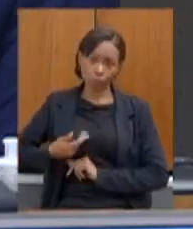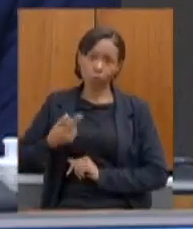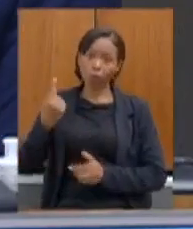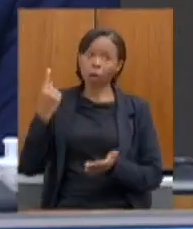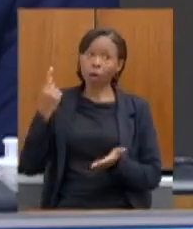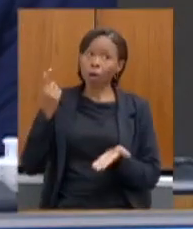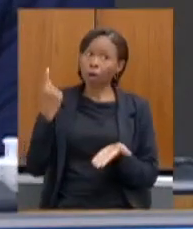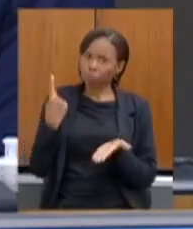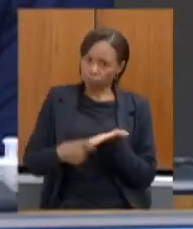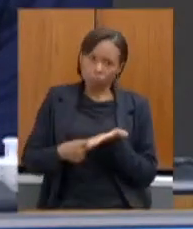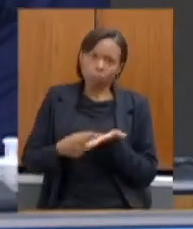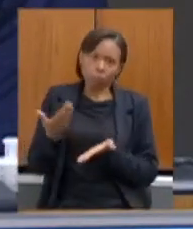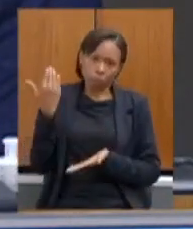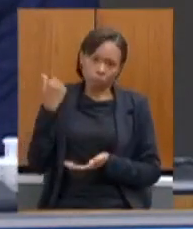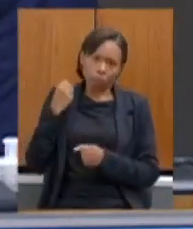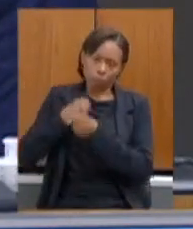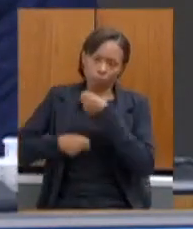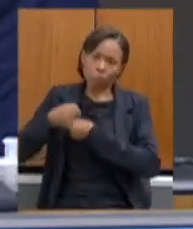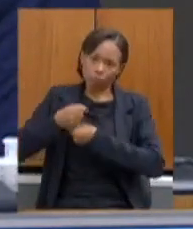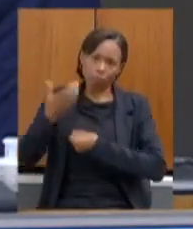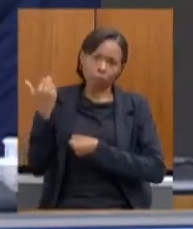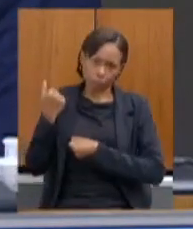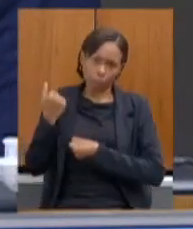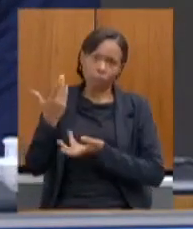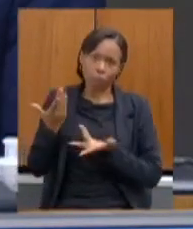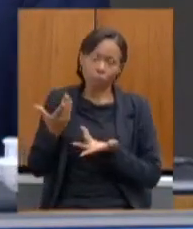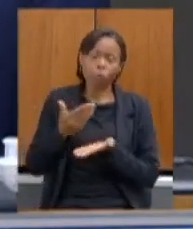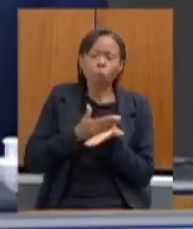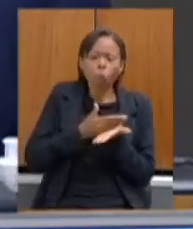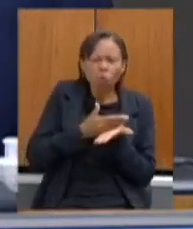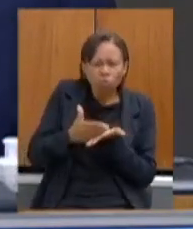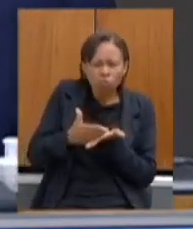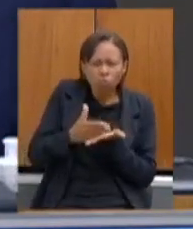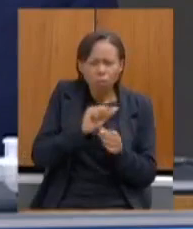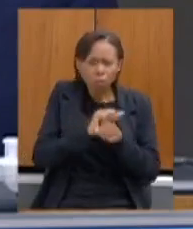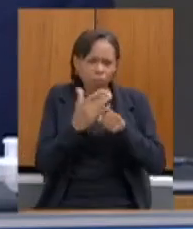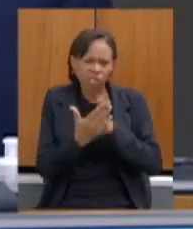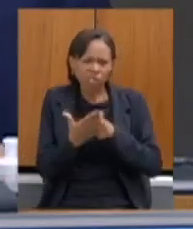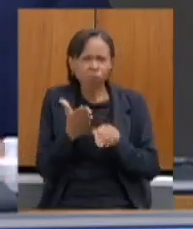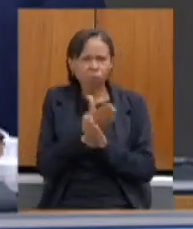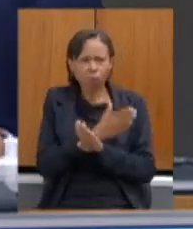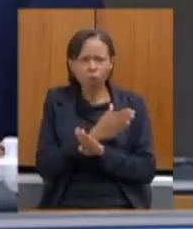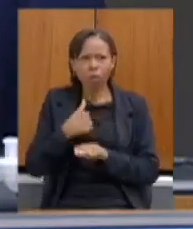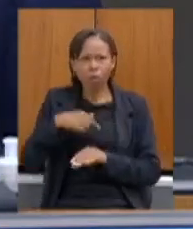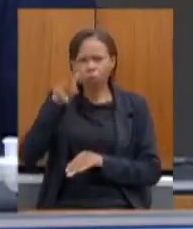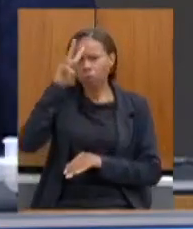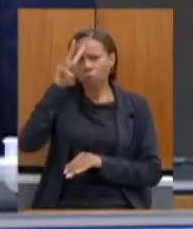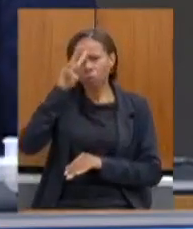ano passado e que, assim que começou a pandemia, me recordo bem, tivemos um certo...